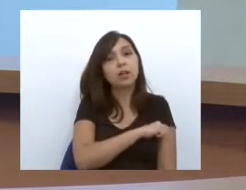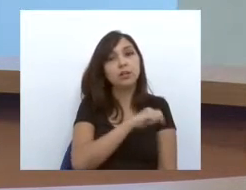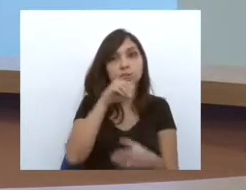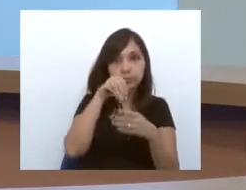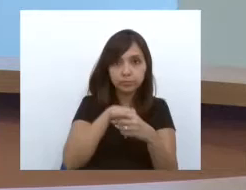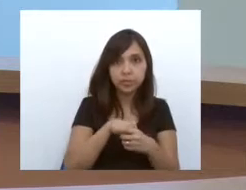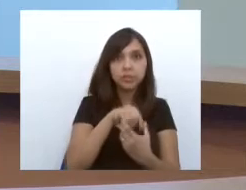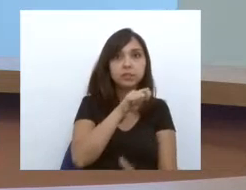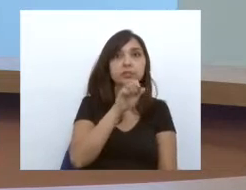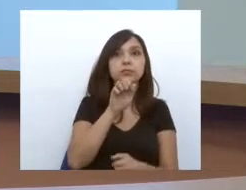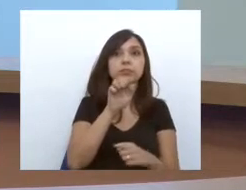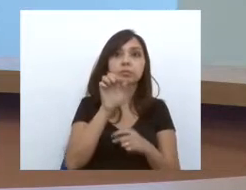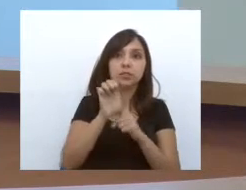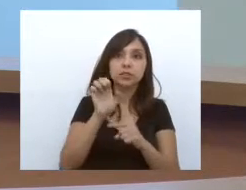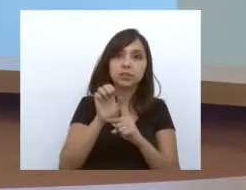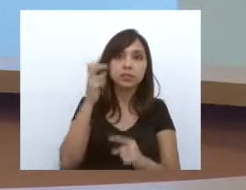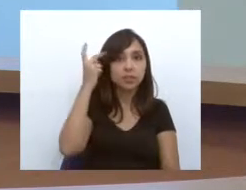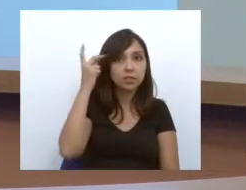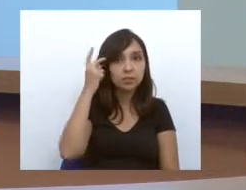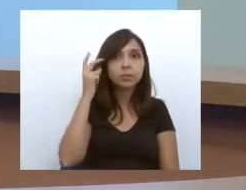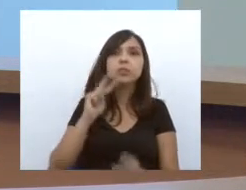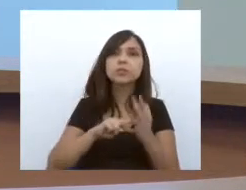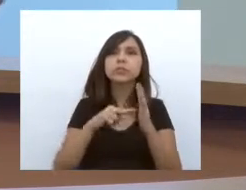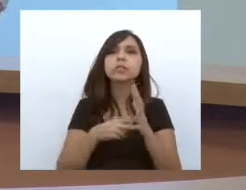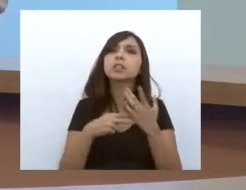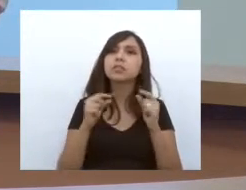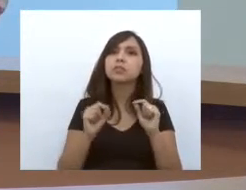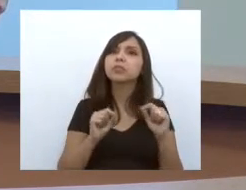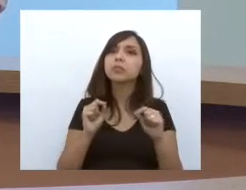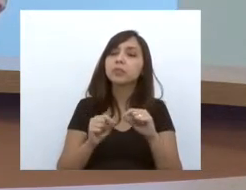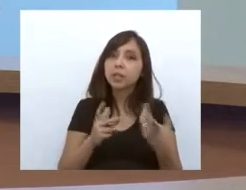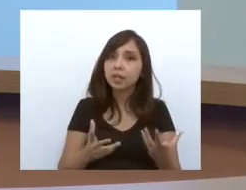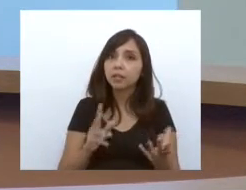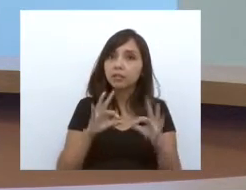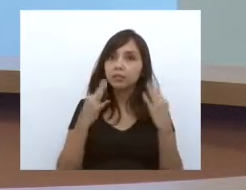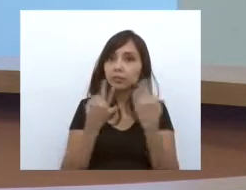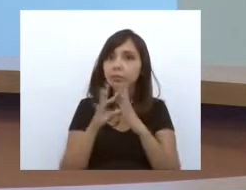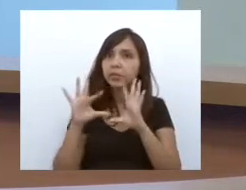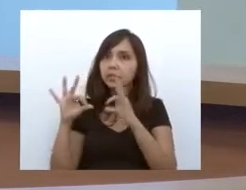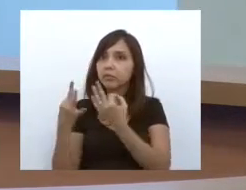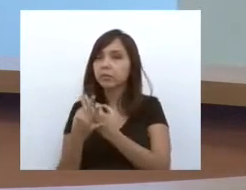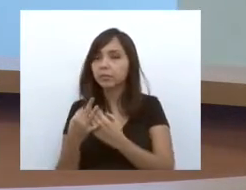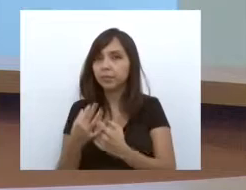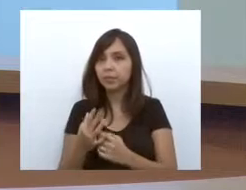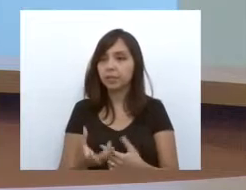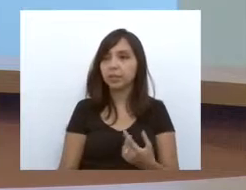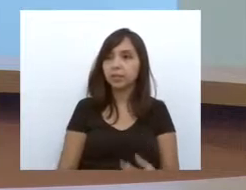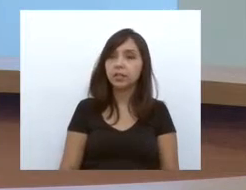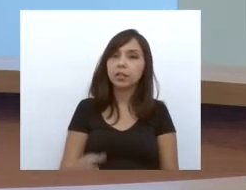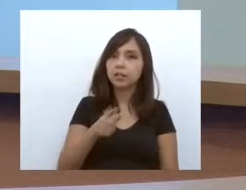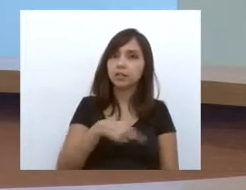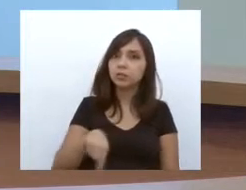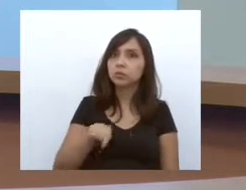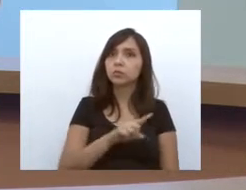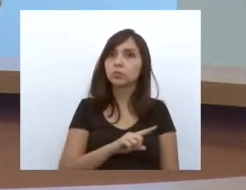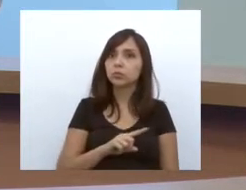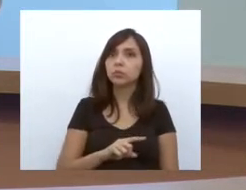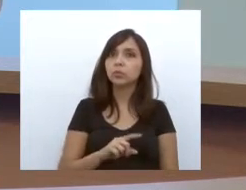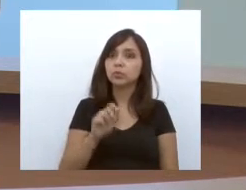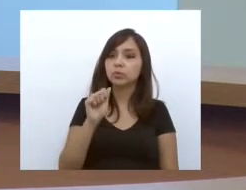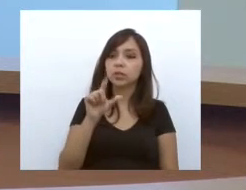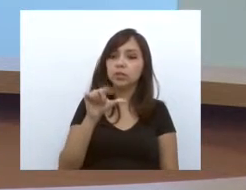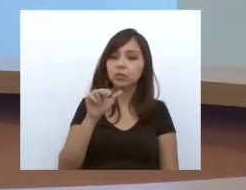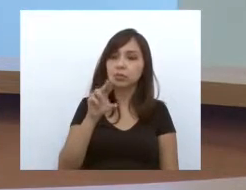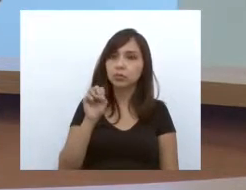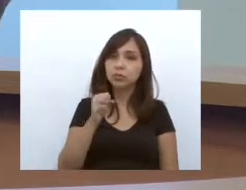estado de São Paulo. Sabe o que significa isso para as famílias? Sabe o que significa para os alunos que vão ser